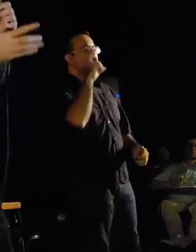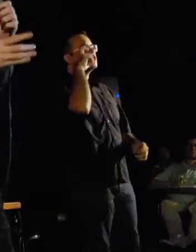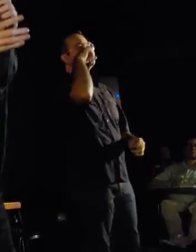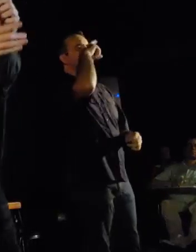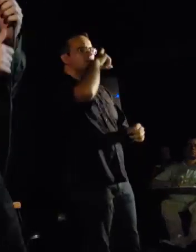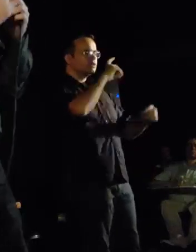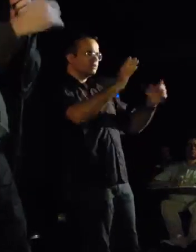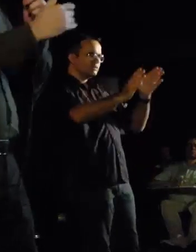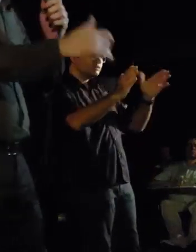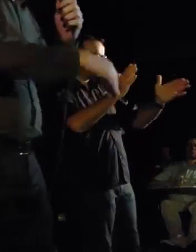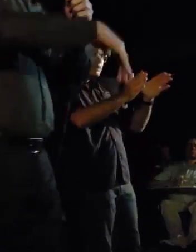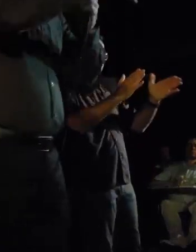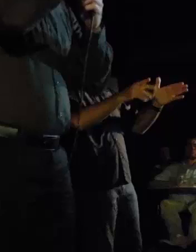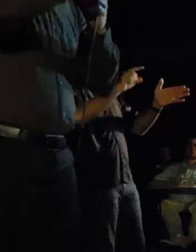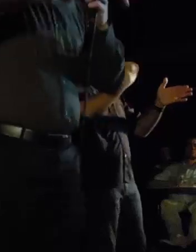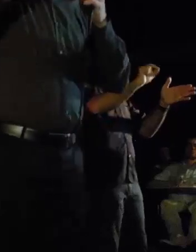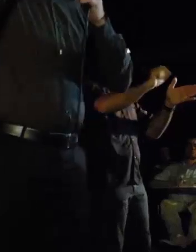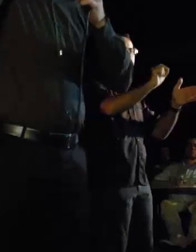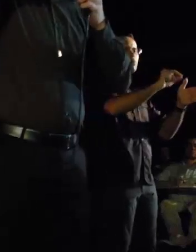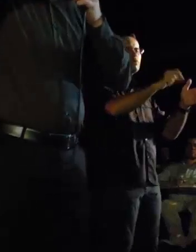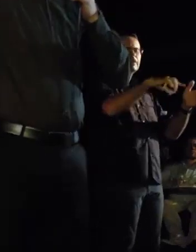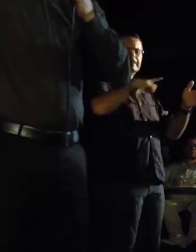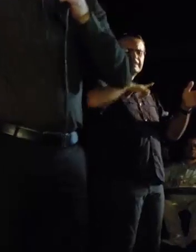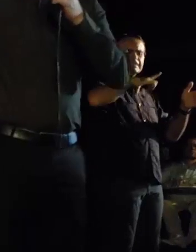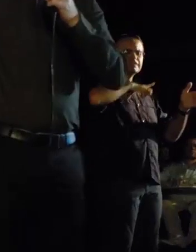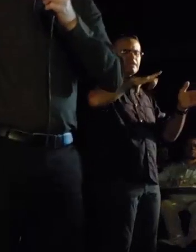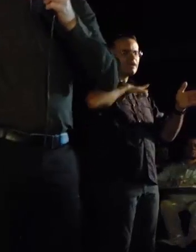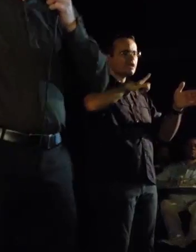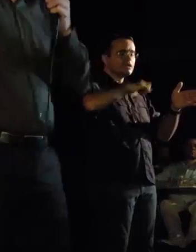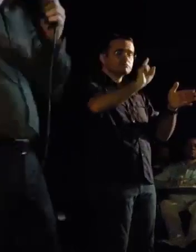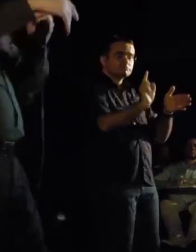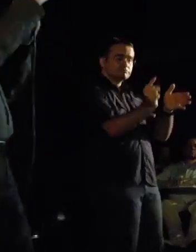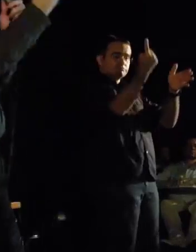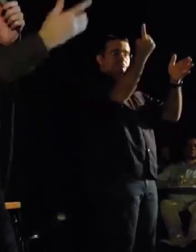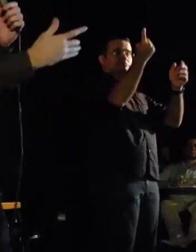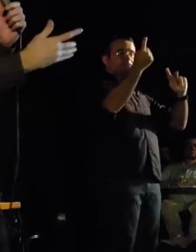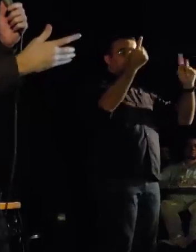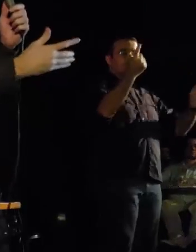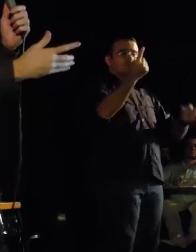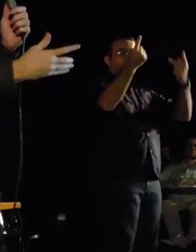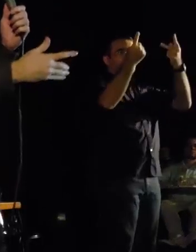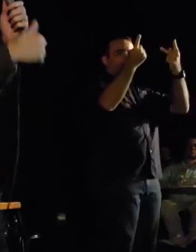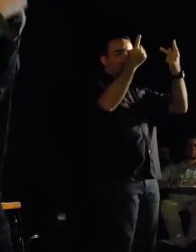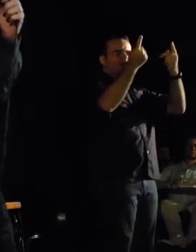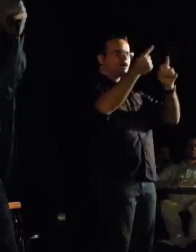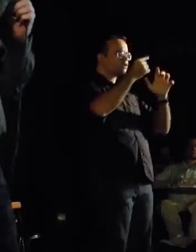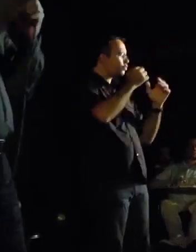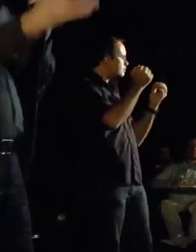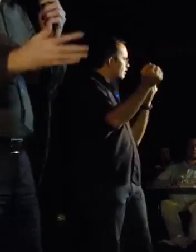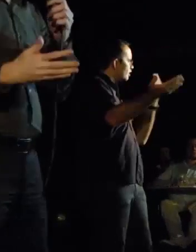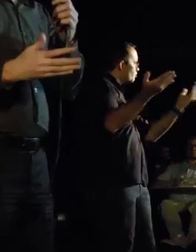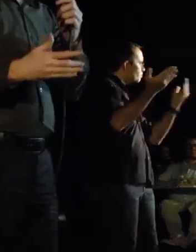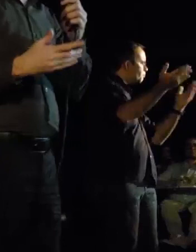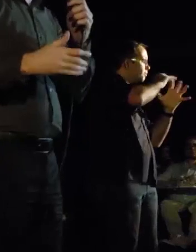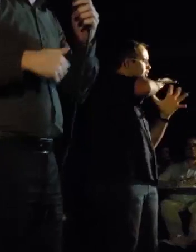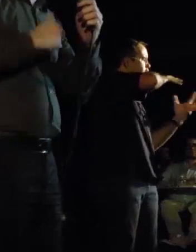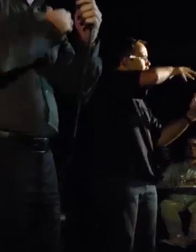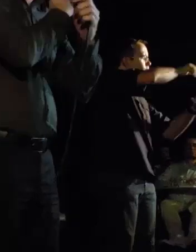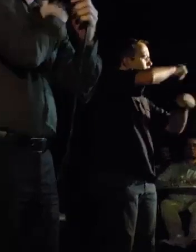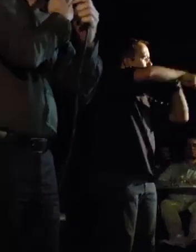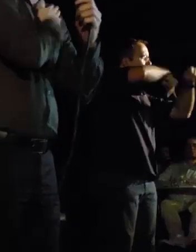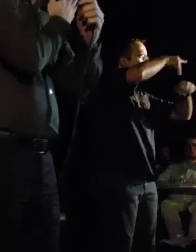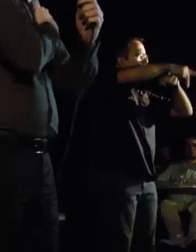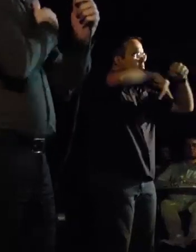numa situação, na qual há uma excepcionalidade a ser levada em conta. E essa excepcionalidade,